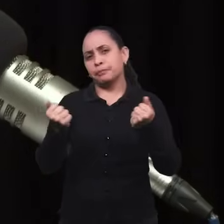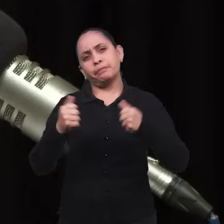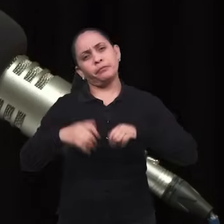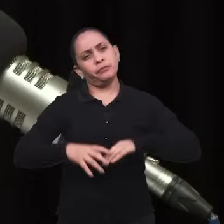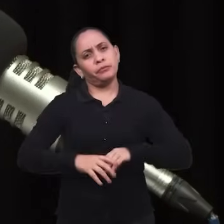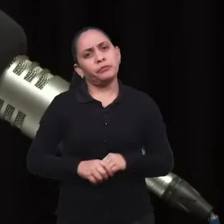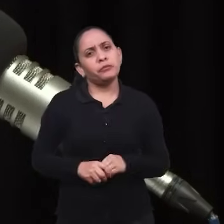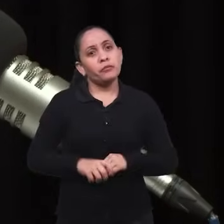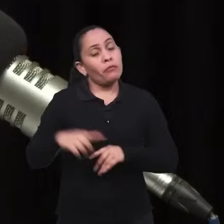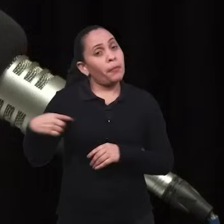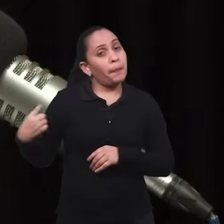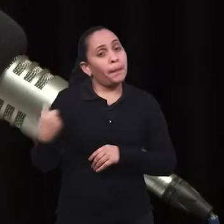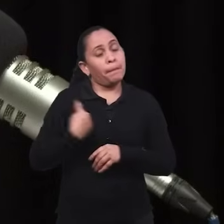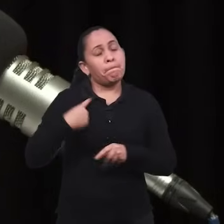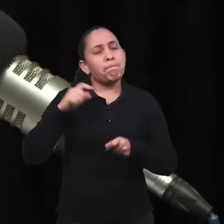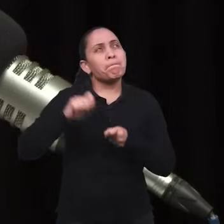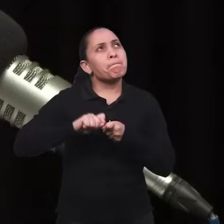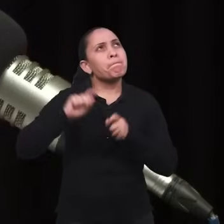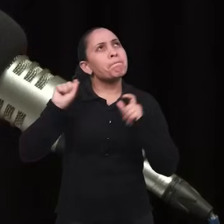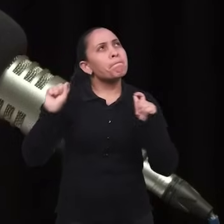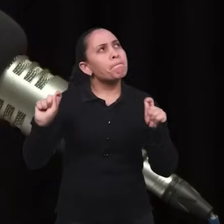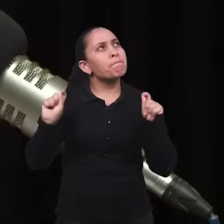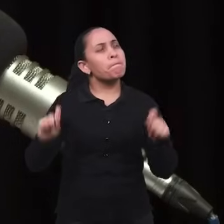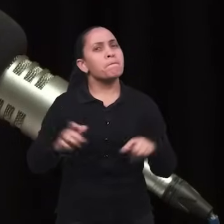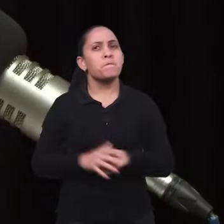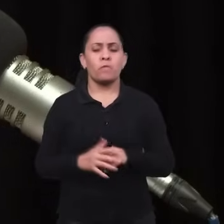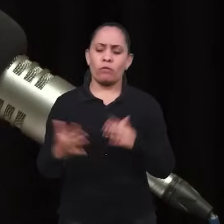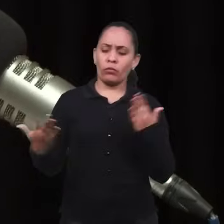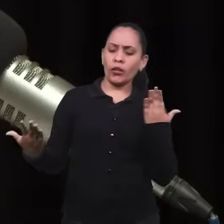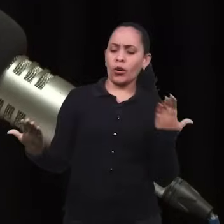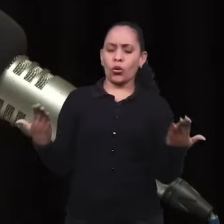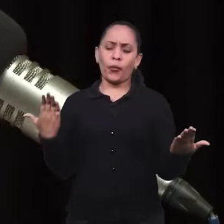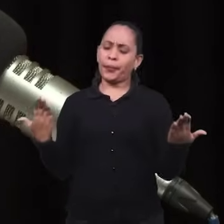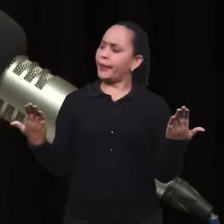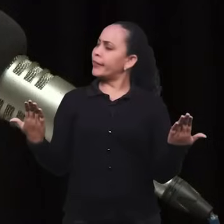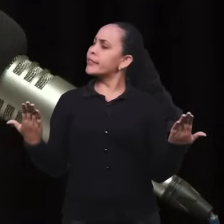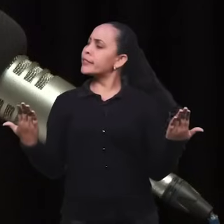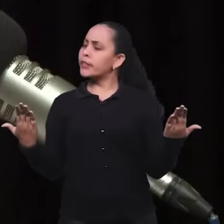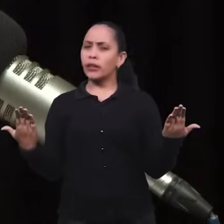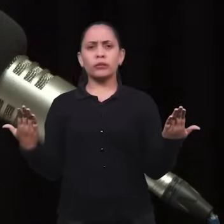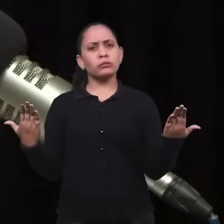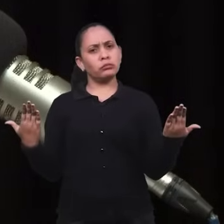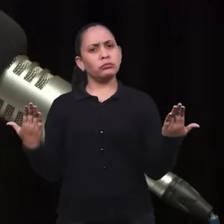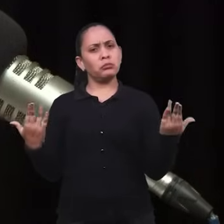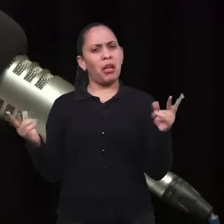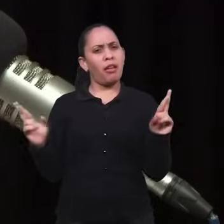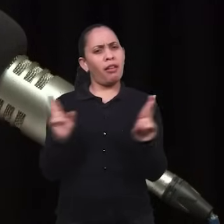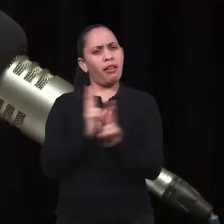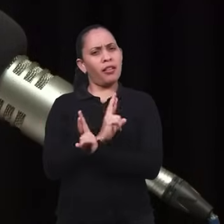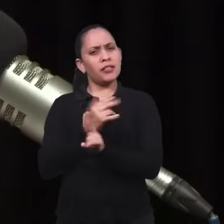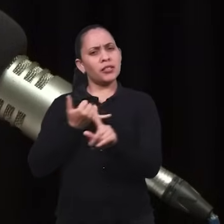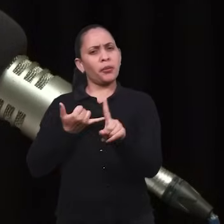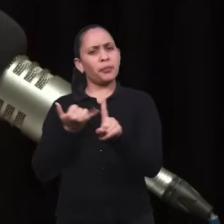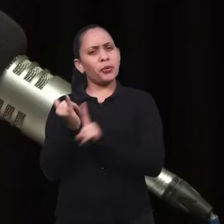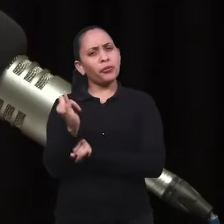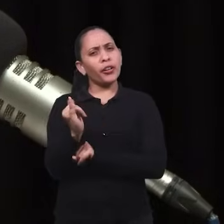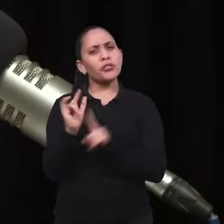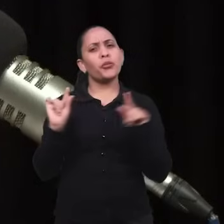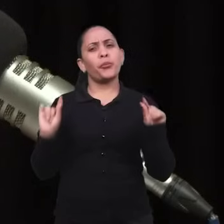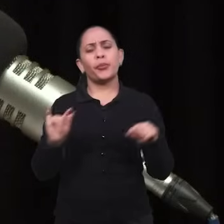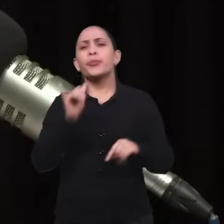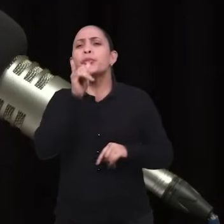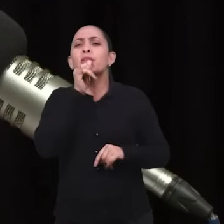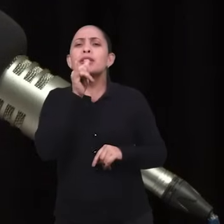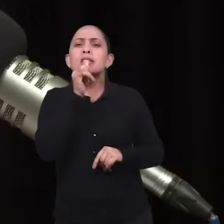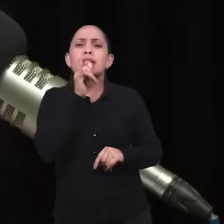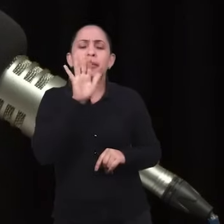maravilhoso, e a gente faz um paralelo, né? Faz uma aplicação profética, por exemplo,